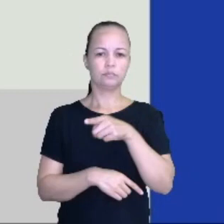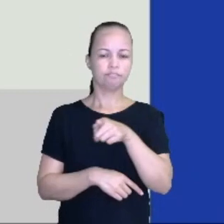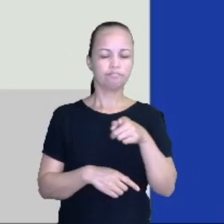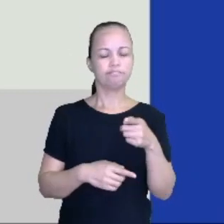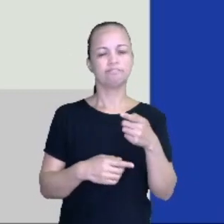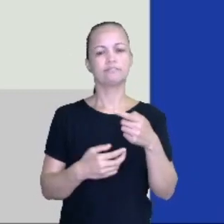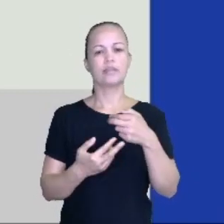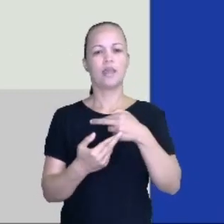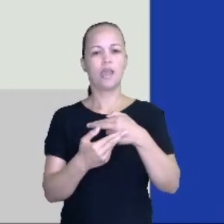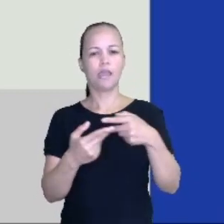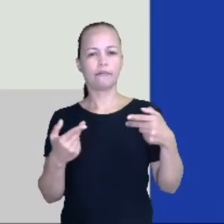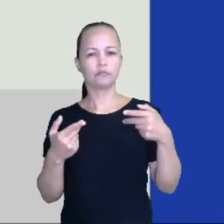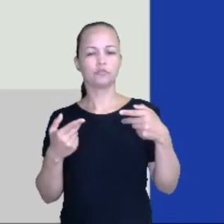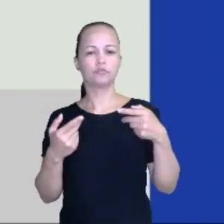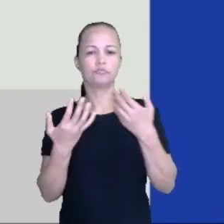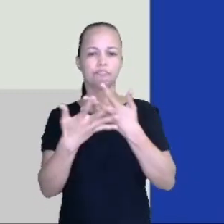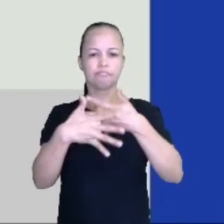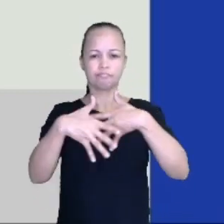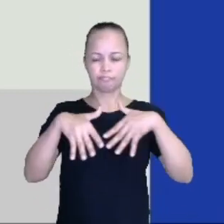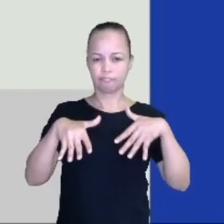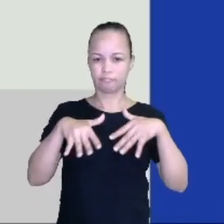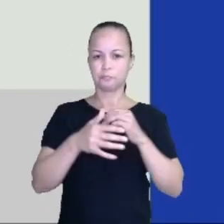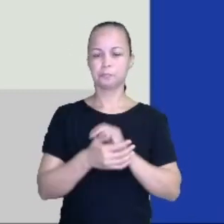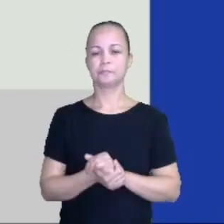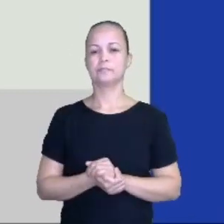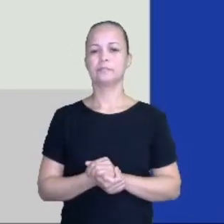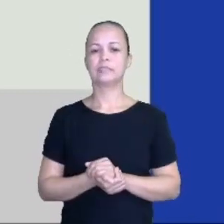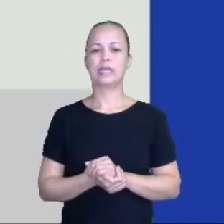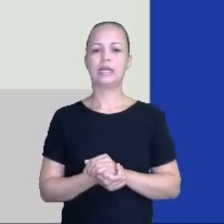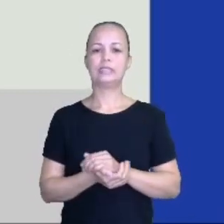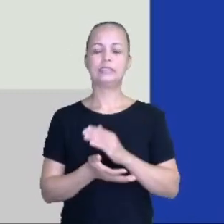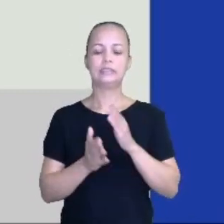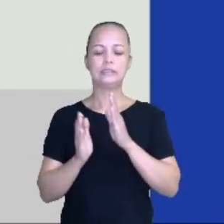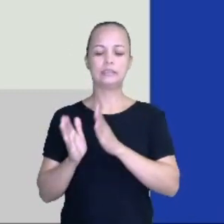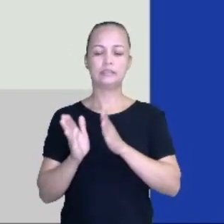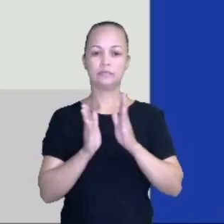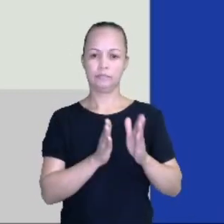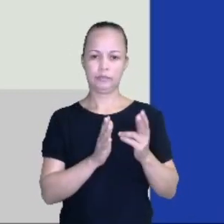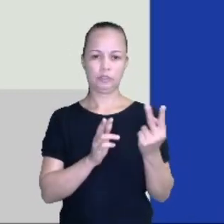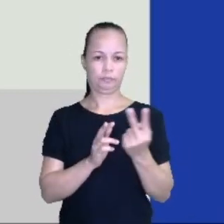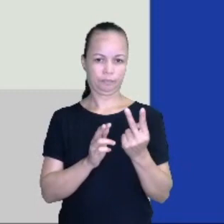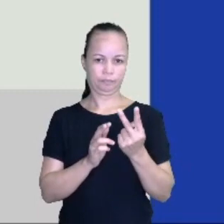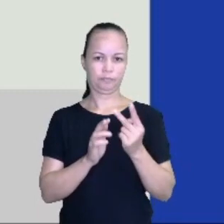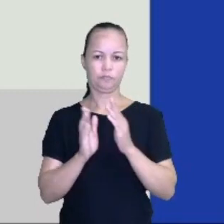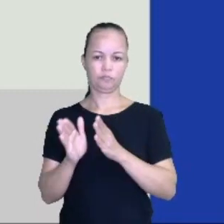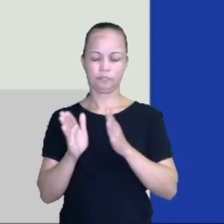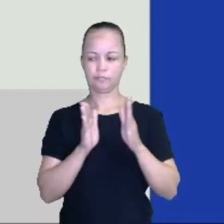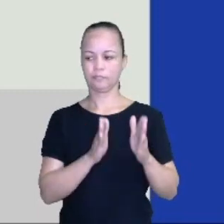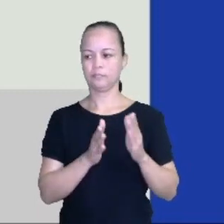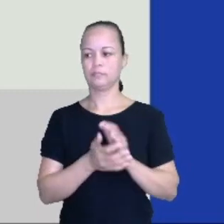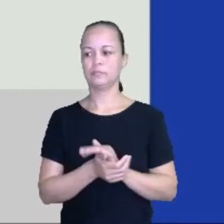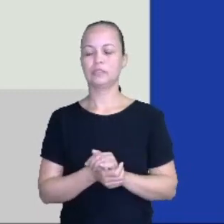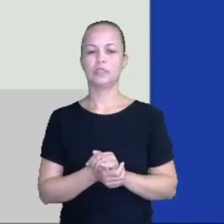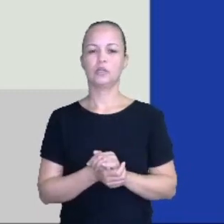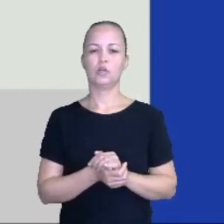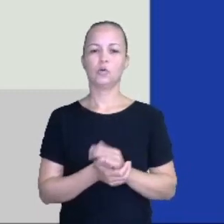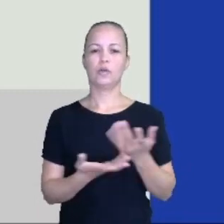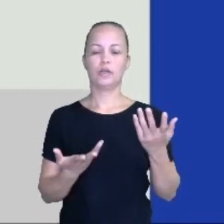Os recursos naturais, eles se dividem em dois, tá? Os